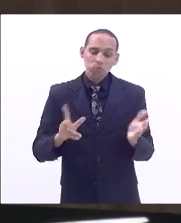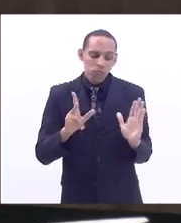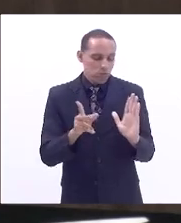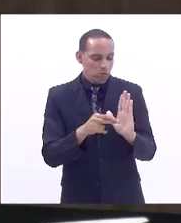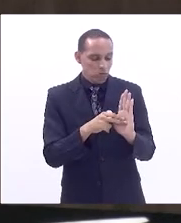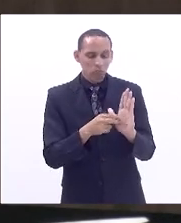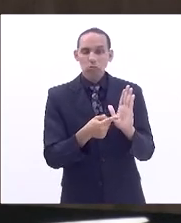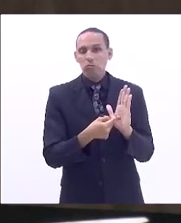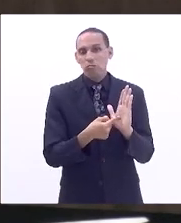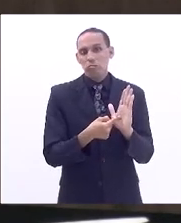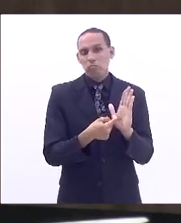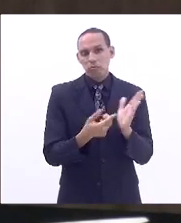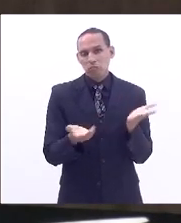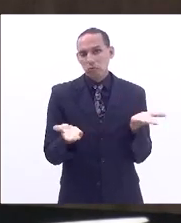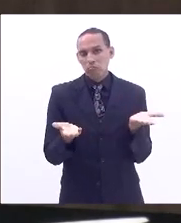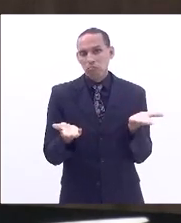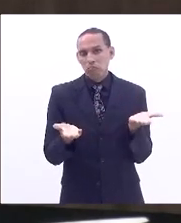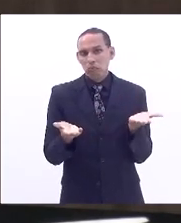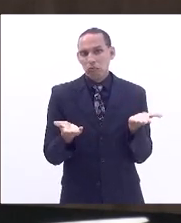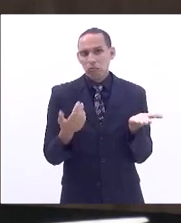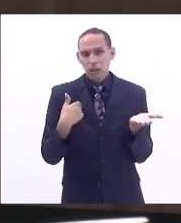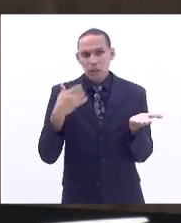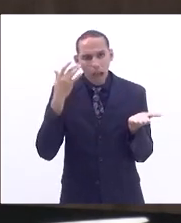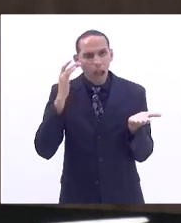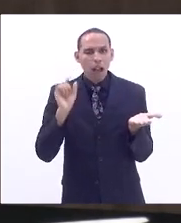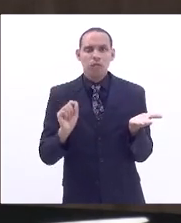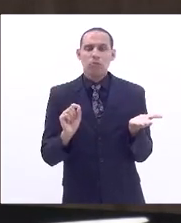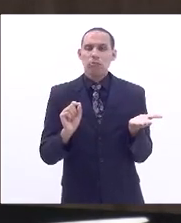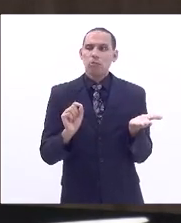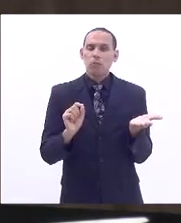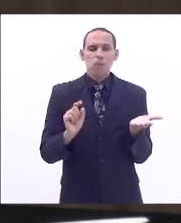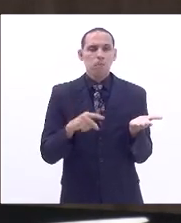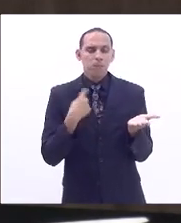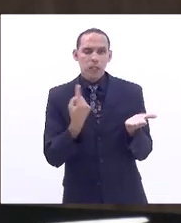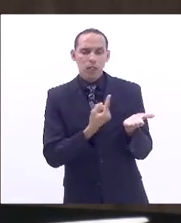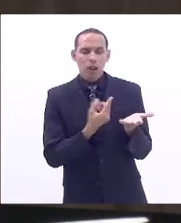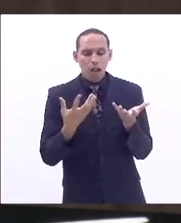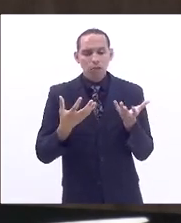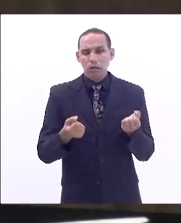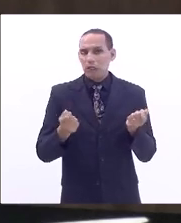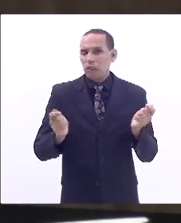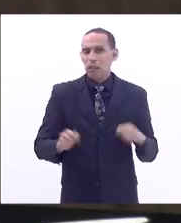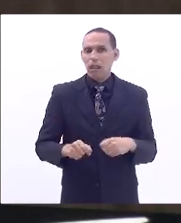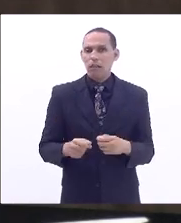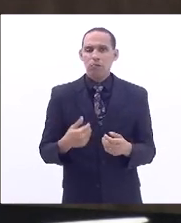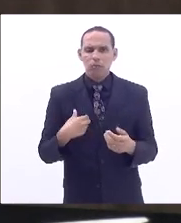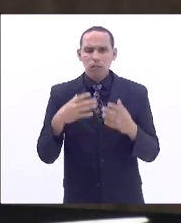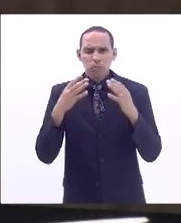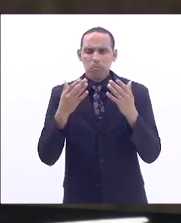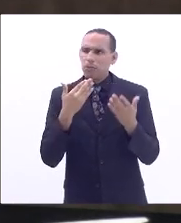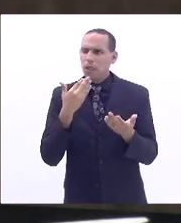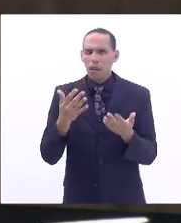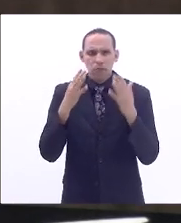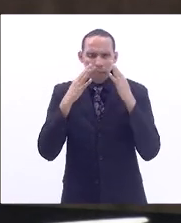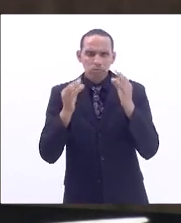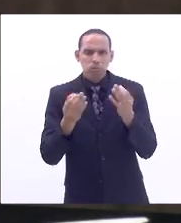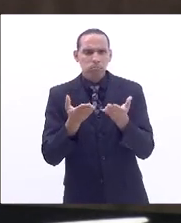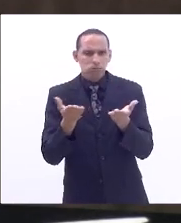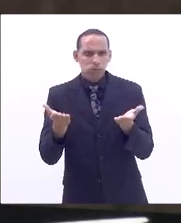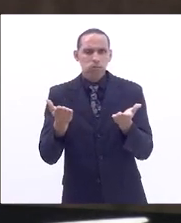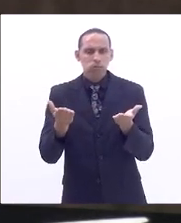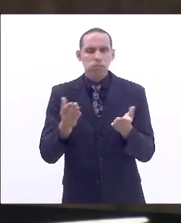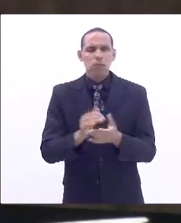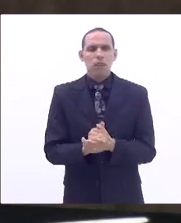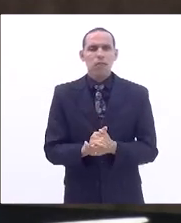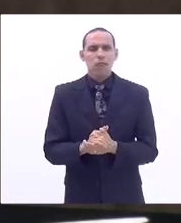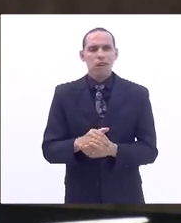Emenda Sem dúvida nenhuma eu acho que poderíamos acatar chama atenção do presidente